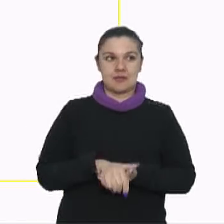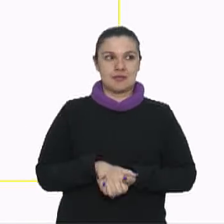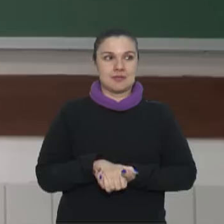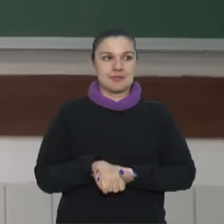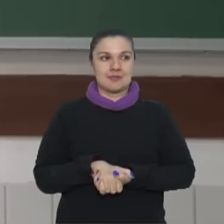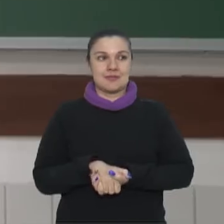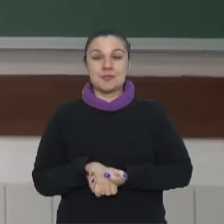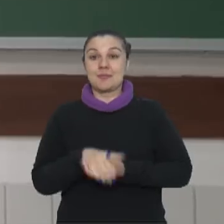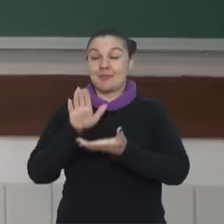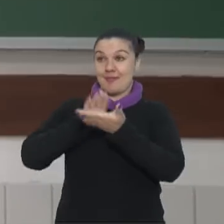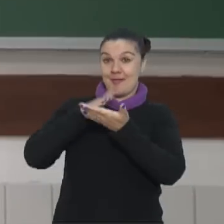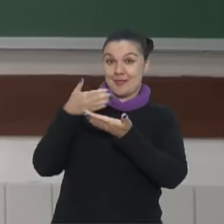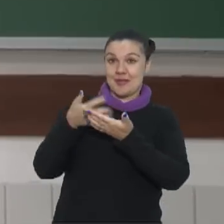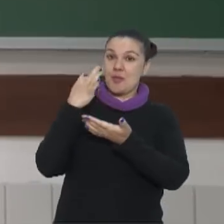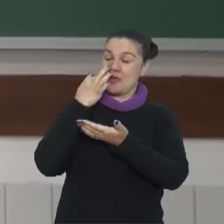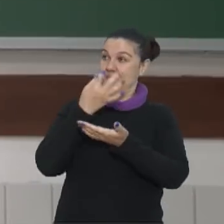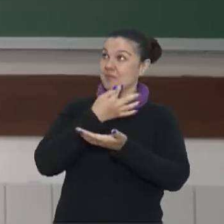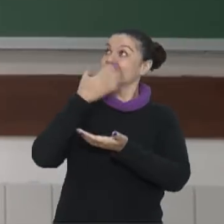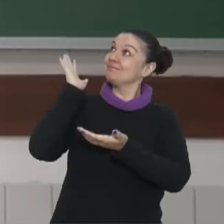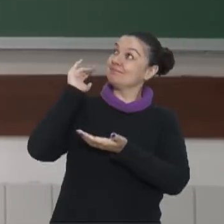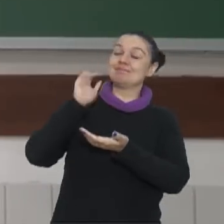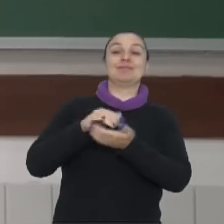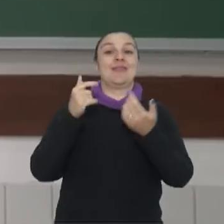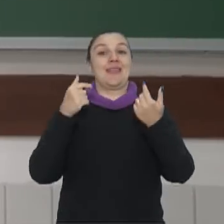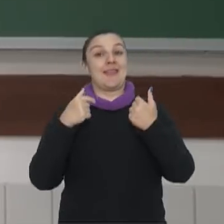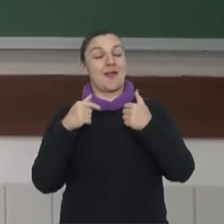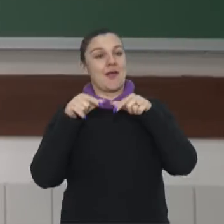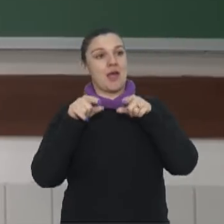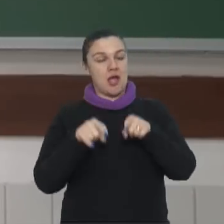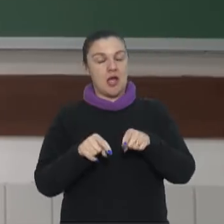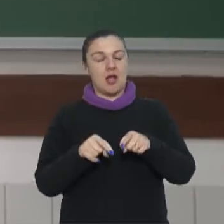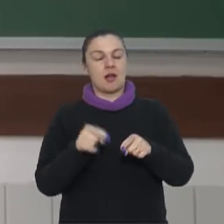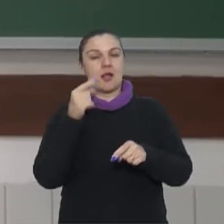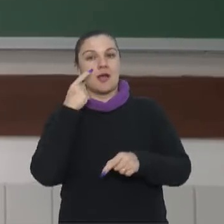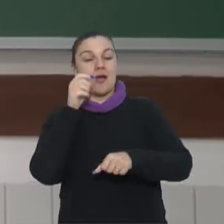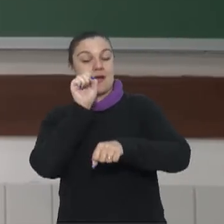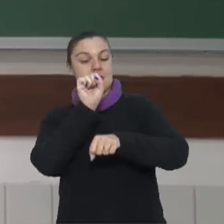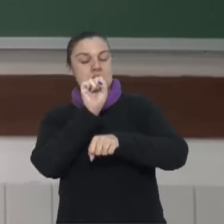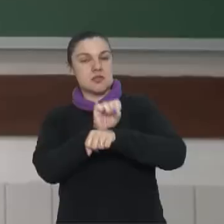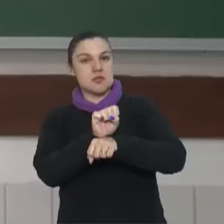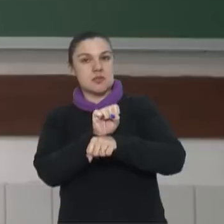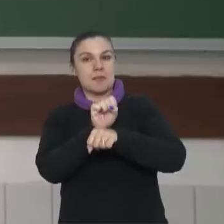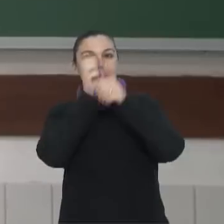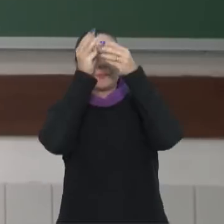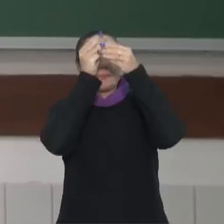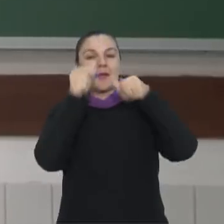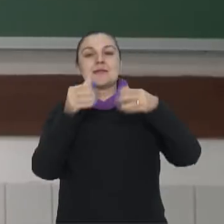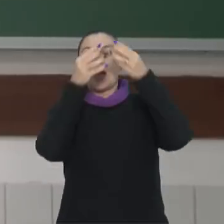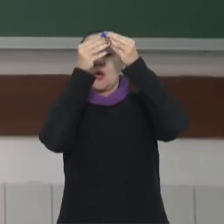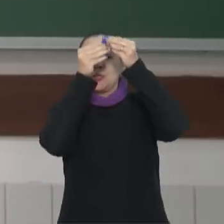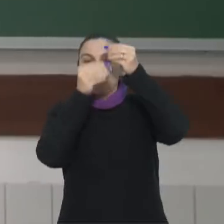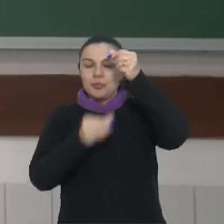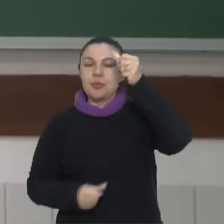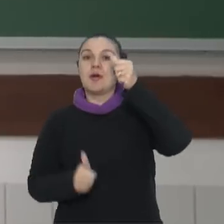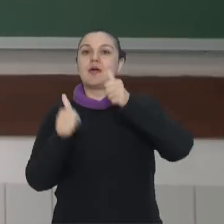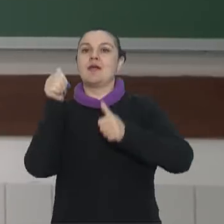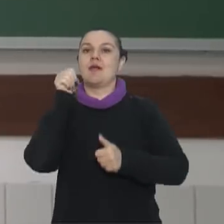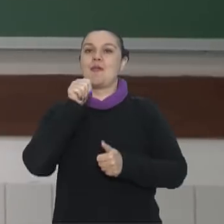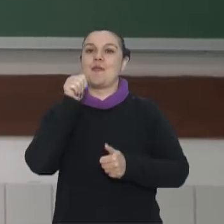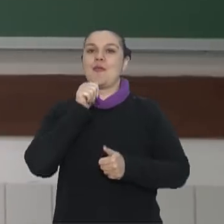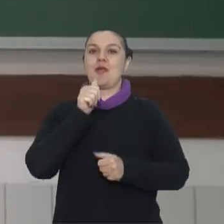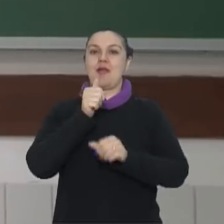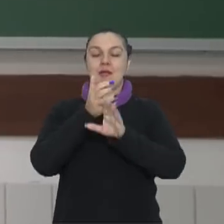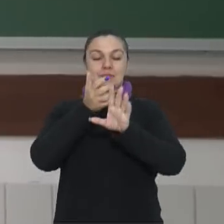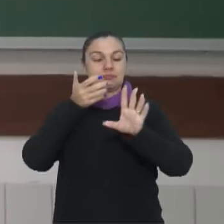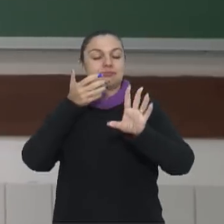nossa intérprete de Libras. Ela disse que a espera está apagando essa